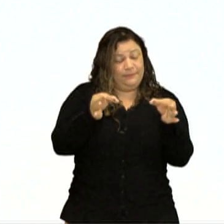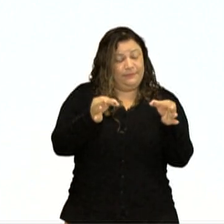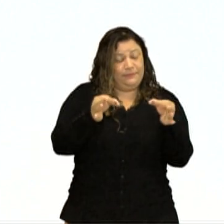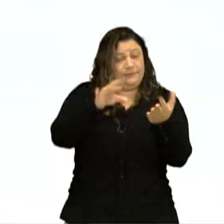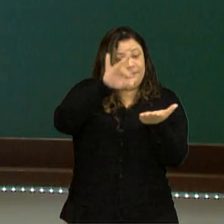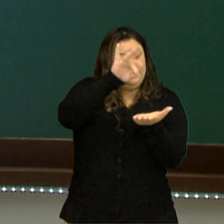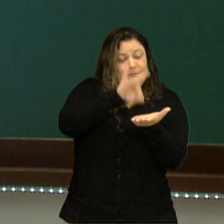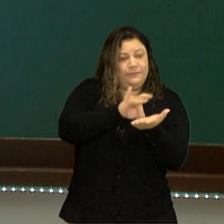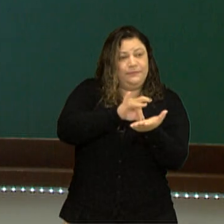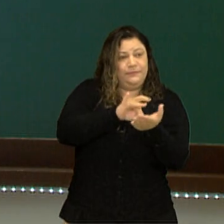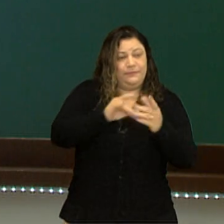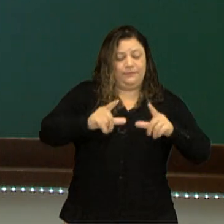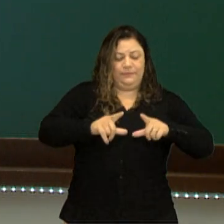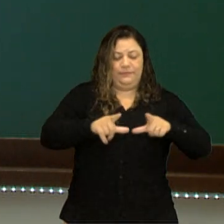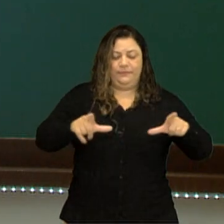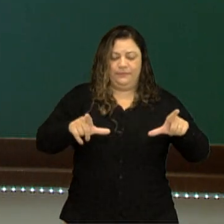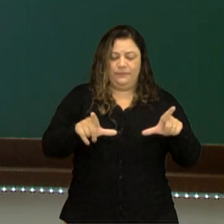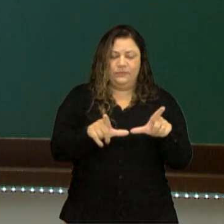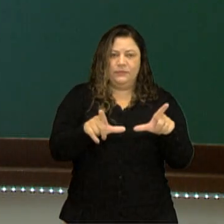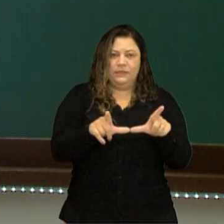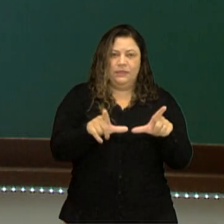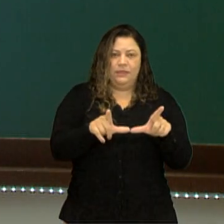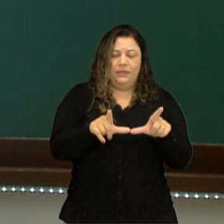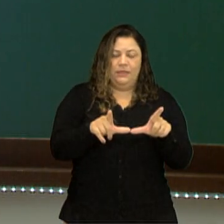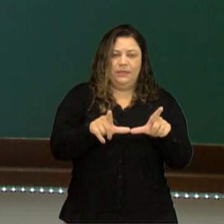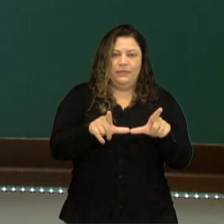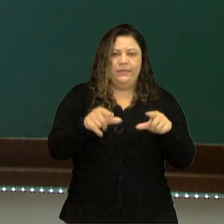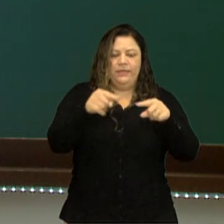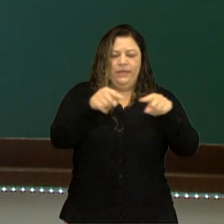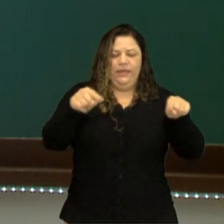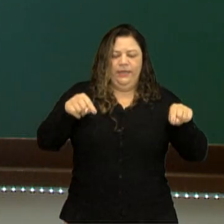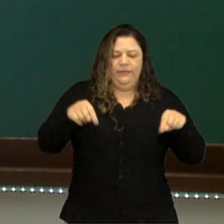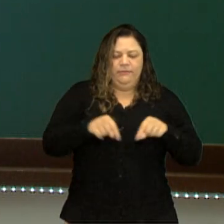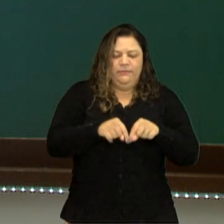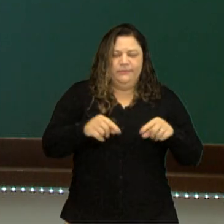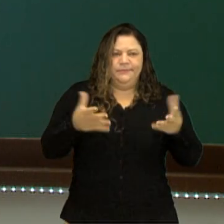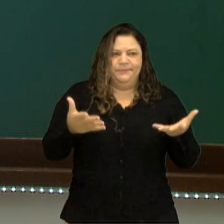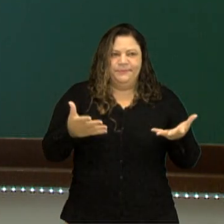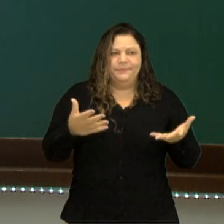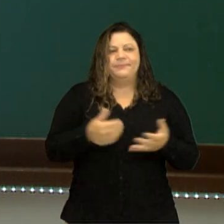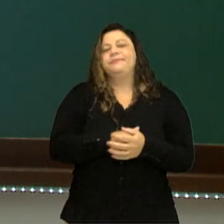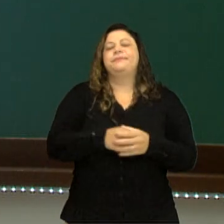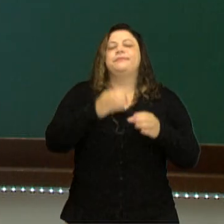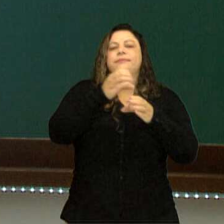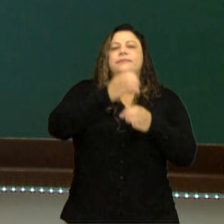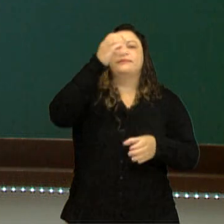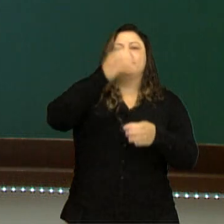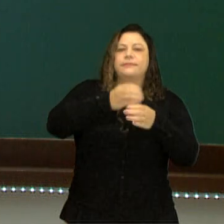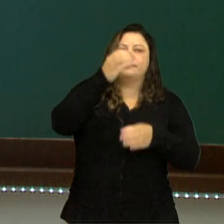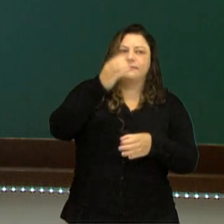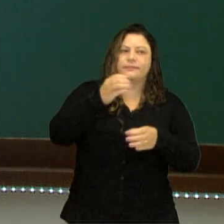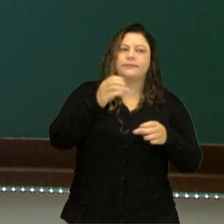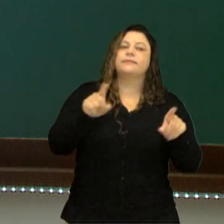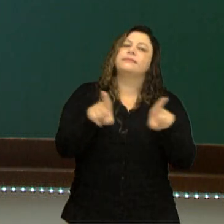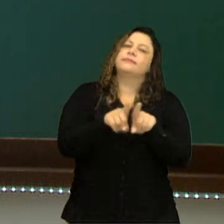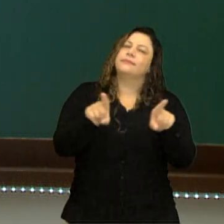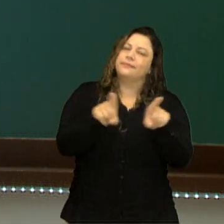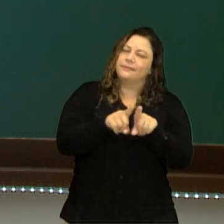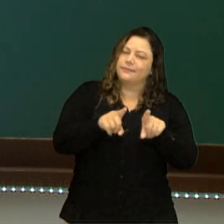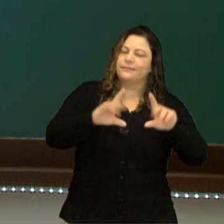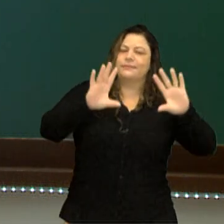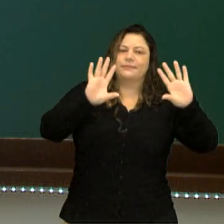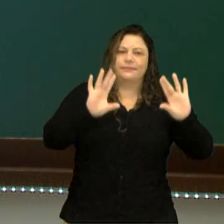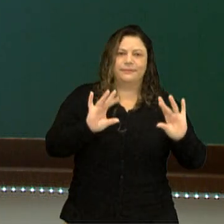no final da base do nosso cubo, que é um quadrado. E a outra também vai estar colada do outro